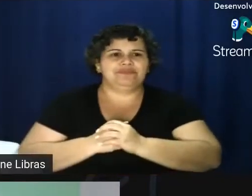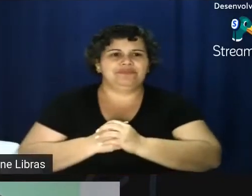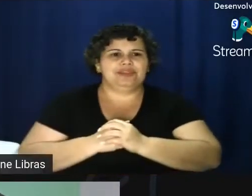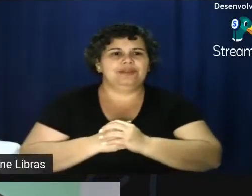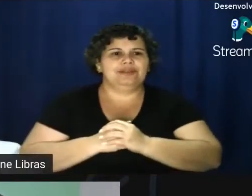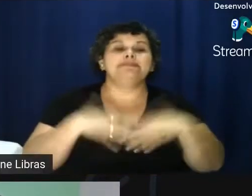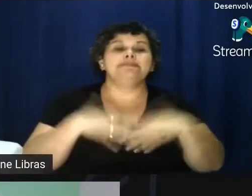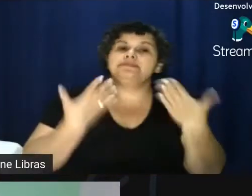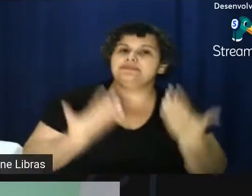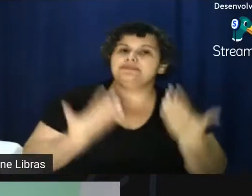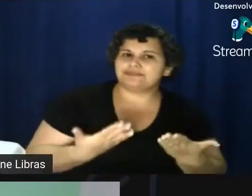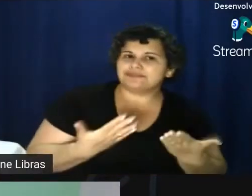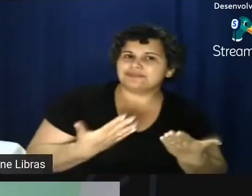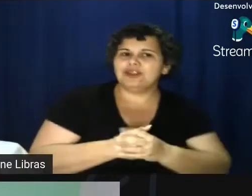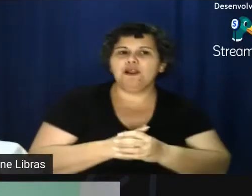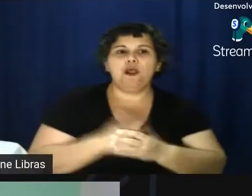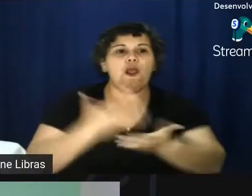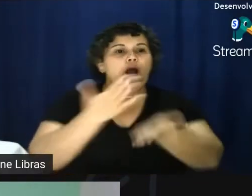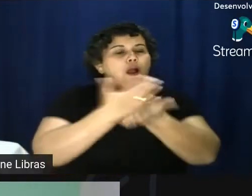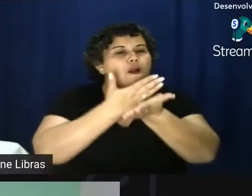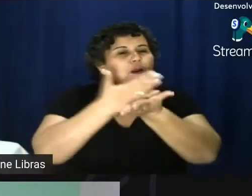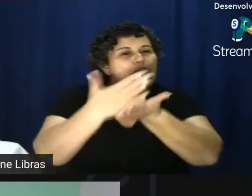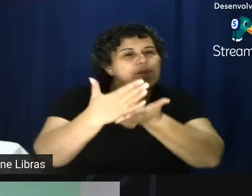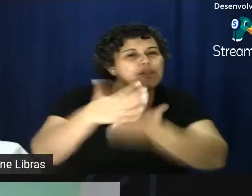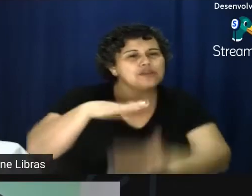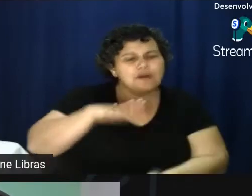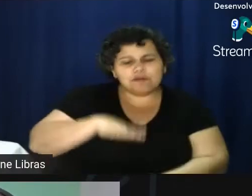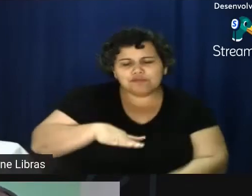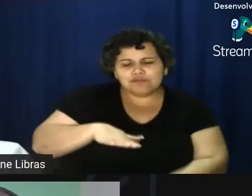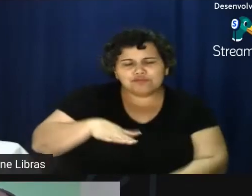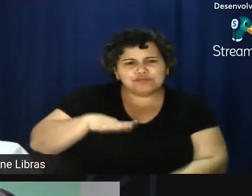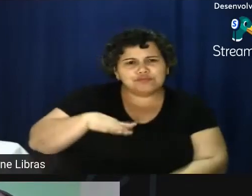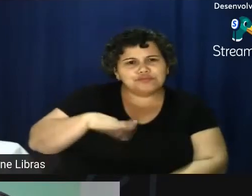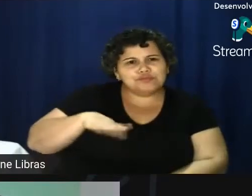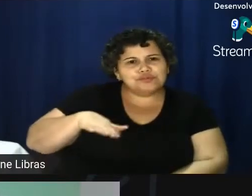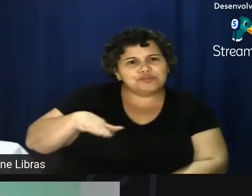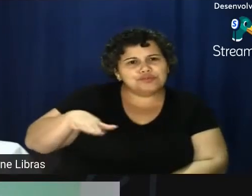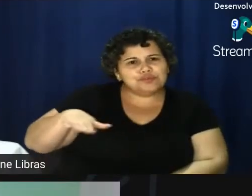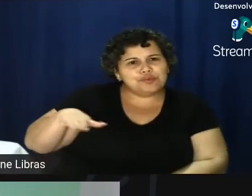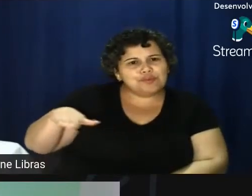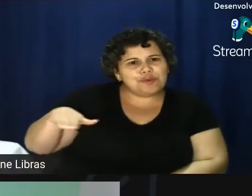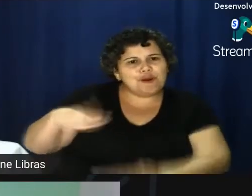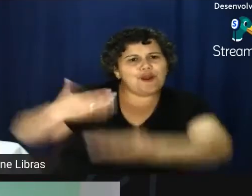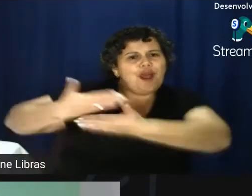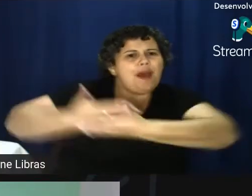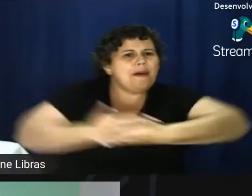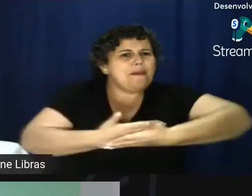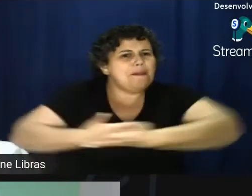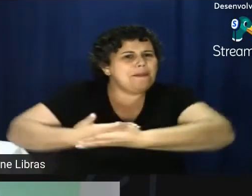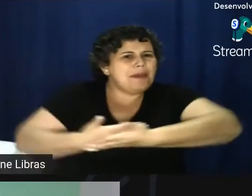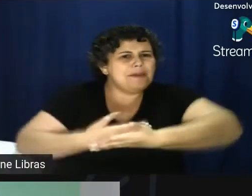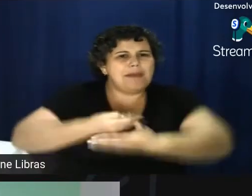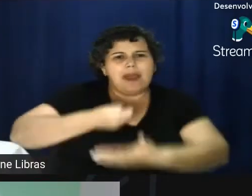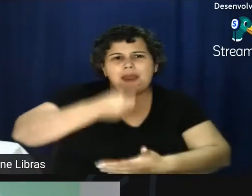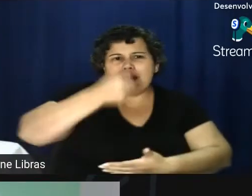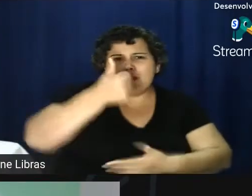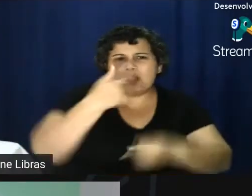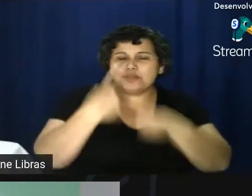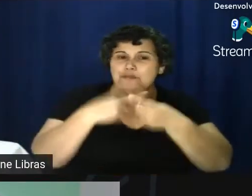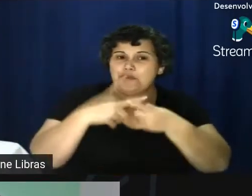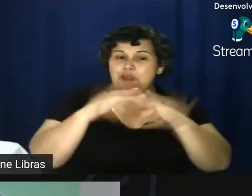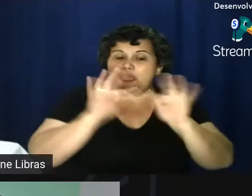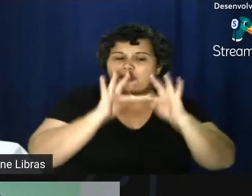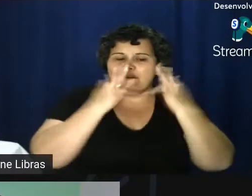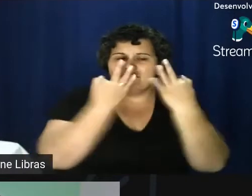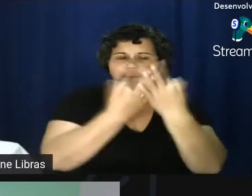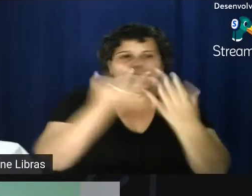Começou muito pequena, muito criança, né? Bebê praticamente. Eu tenho familiares surdos, sim. Tenho